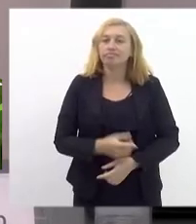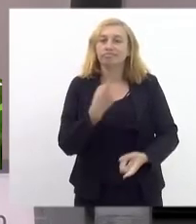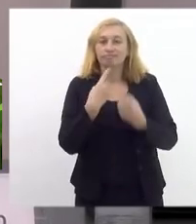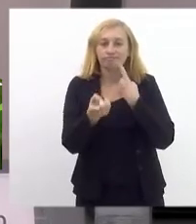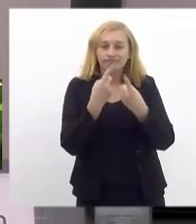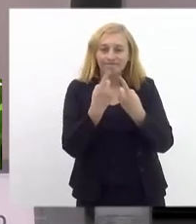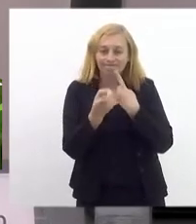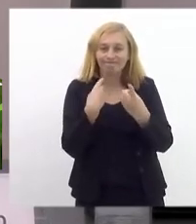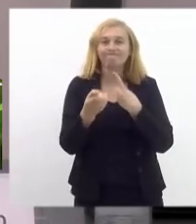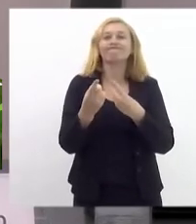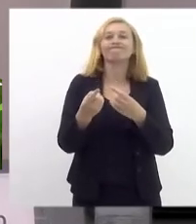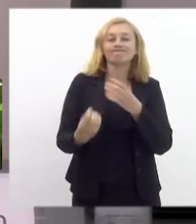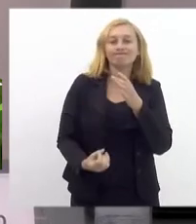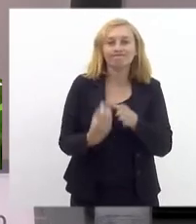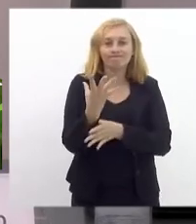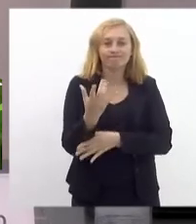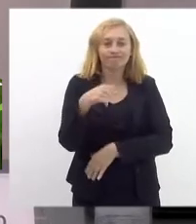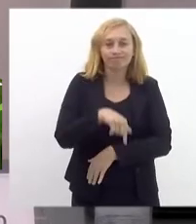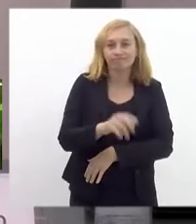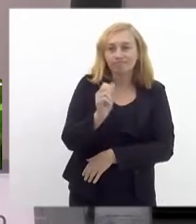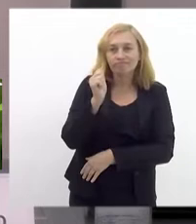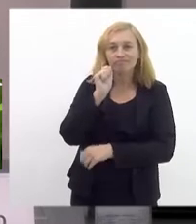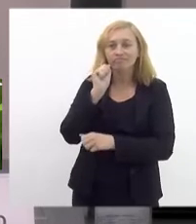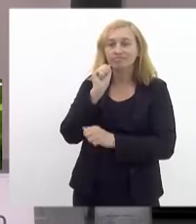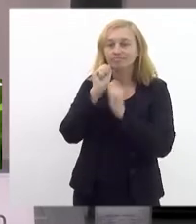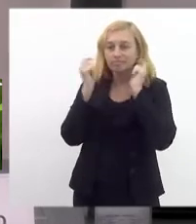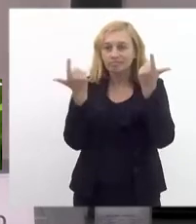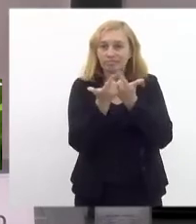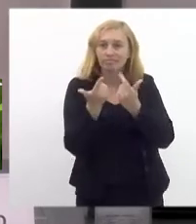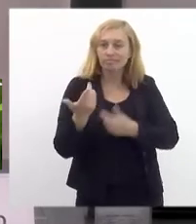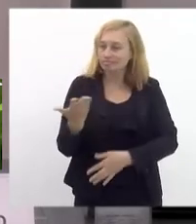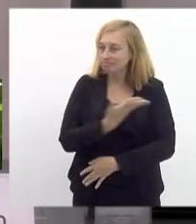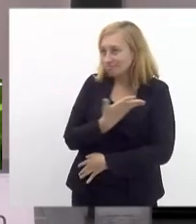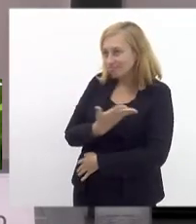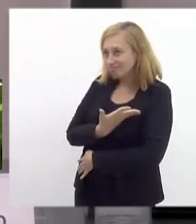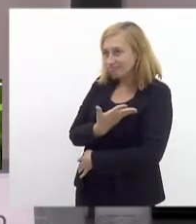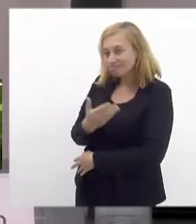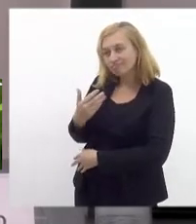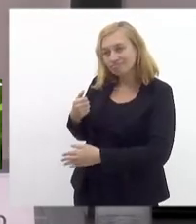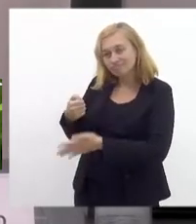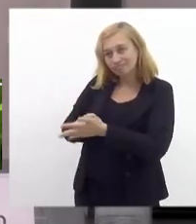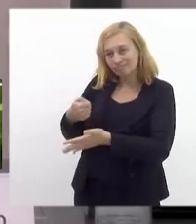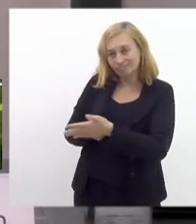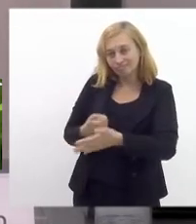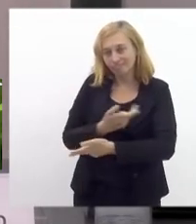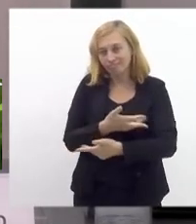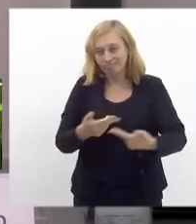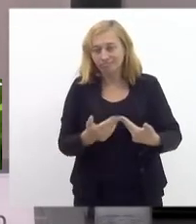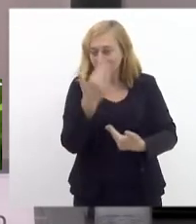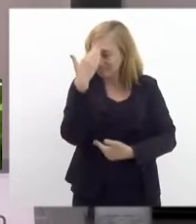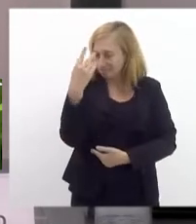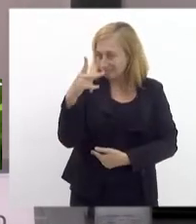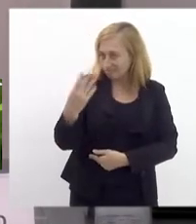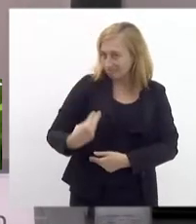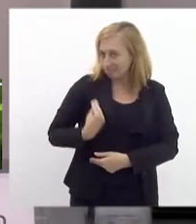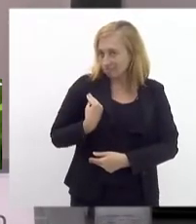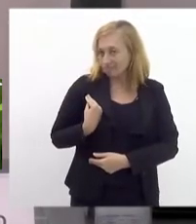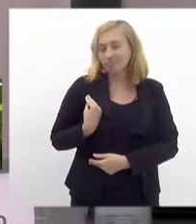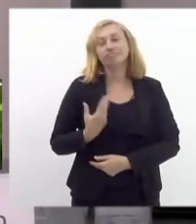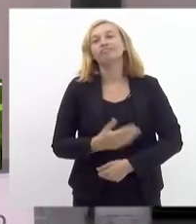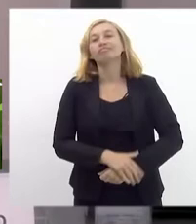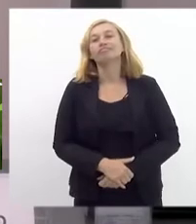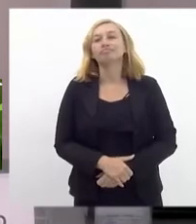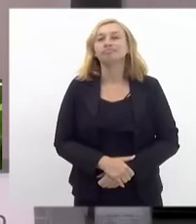e de produção legislativa aqui na Assembleia. Você que é um querido parceiro aí de tantas lutas. Obrigado por sua presença, participação e